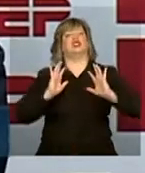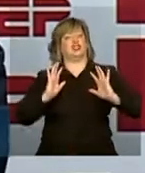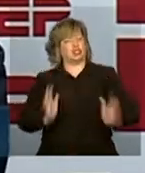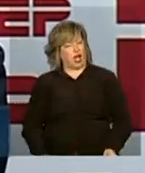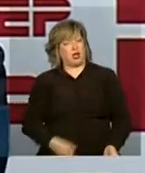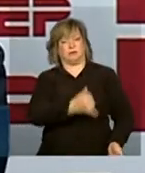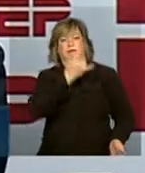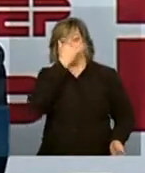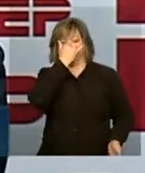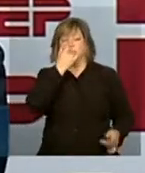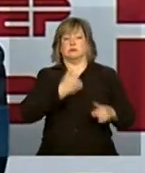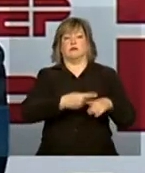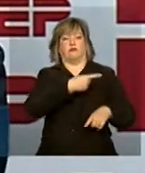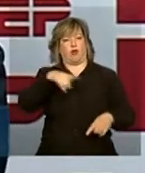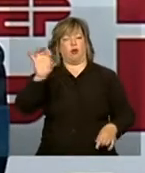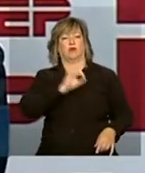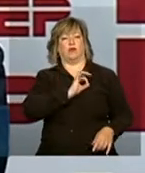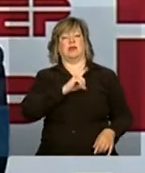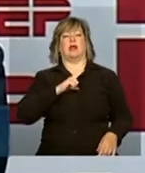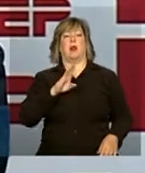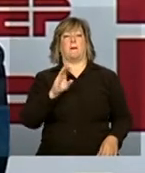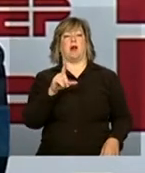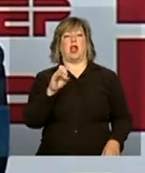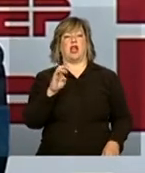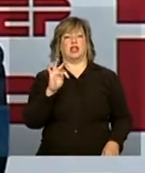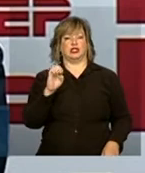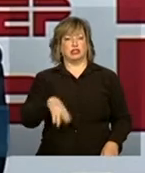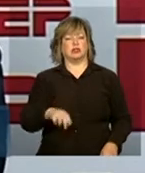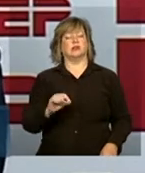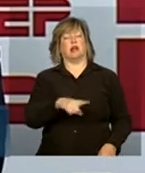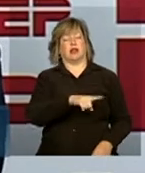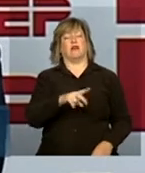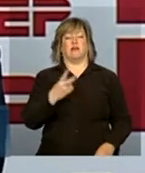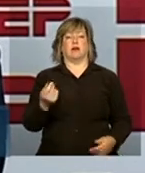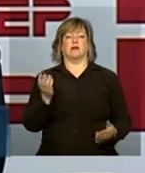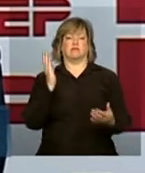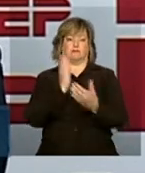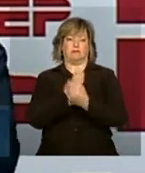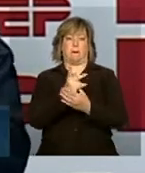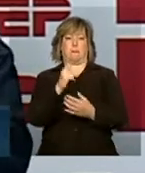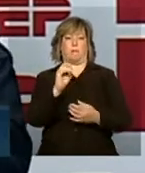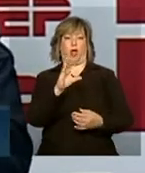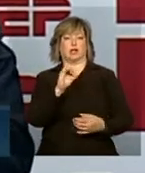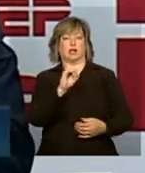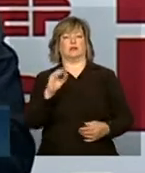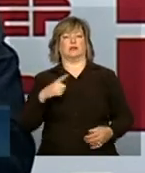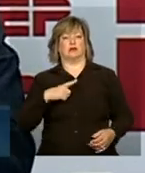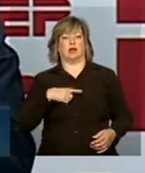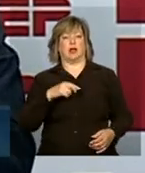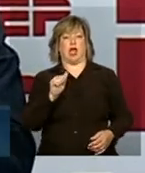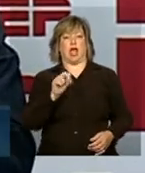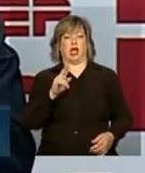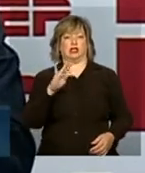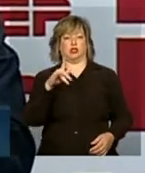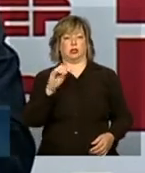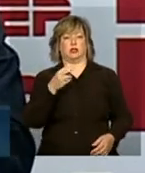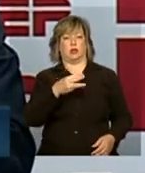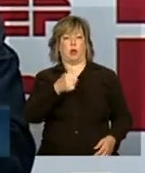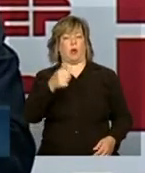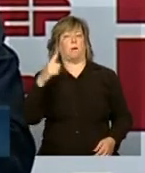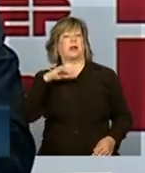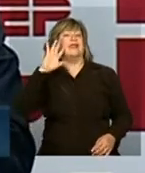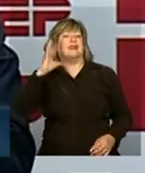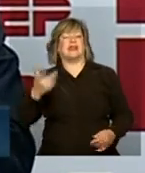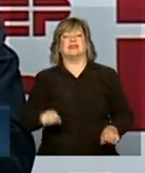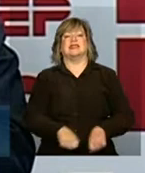a delegacia, teve um boletim de ocorrência e ele deverá ser processado pelo artigo 311-A do Código Penal, que é tentativa